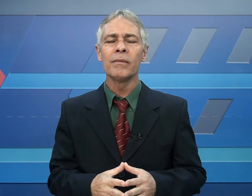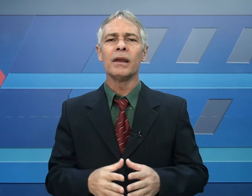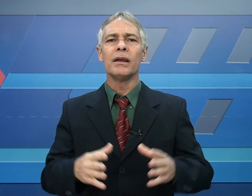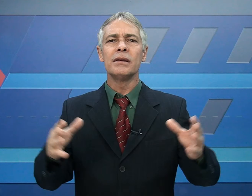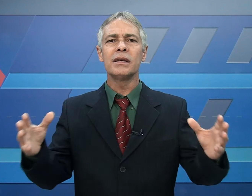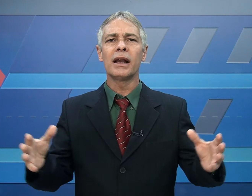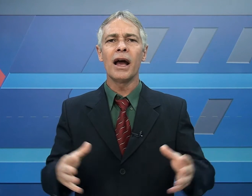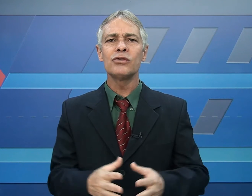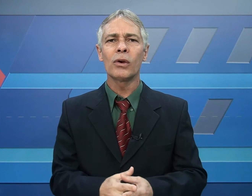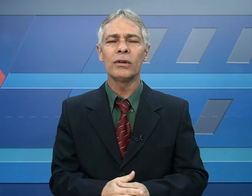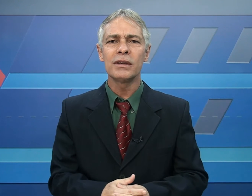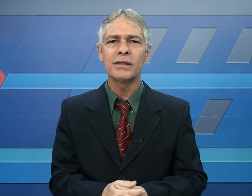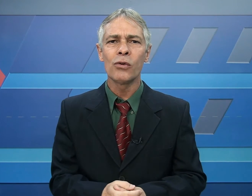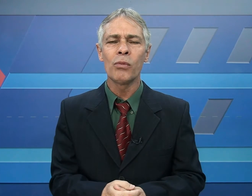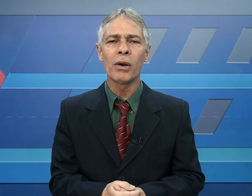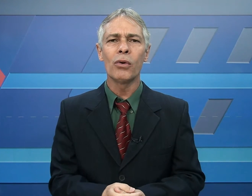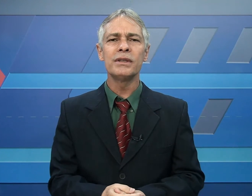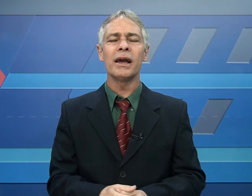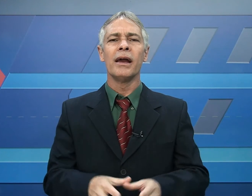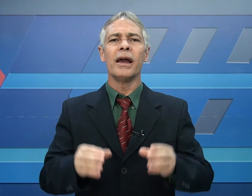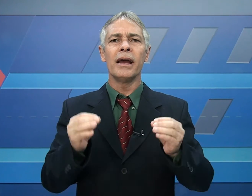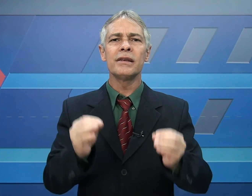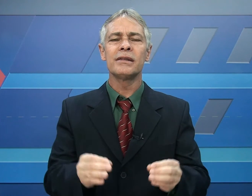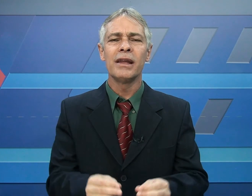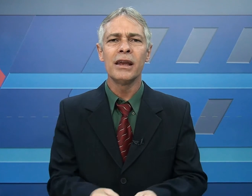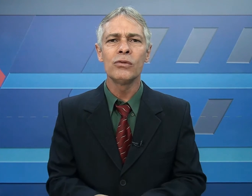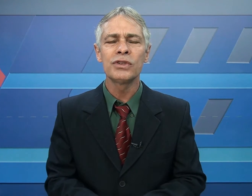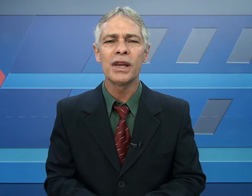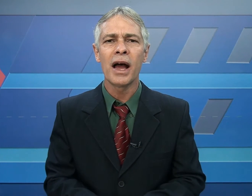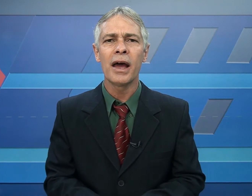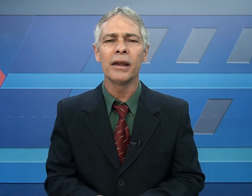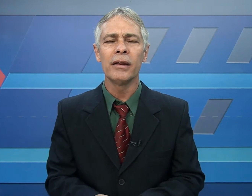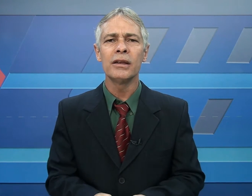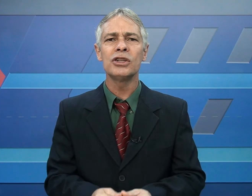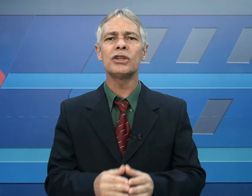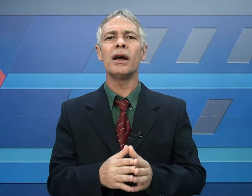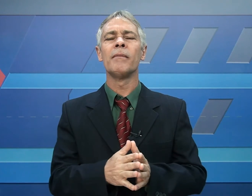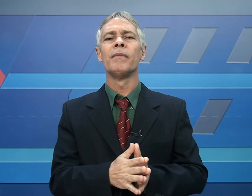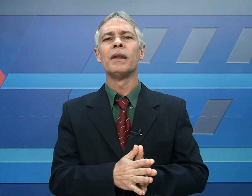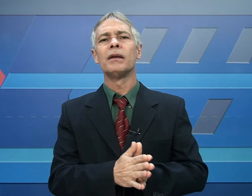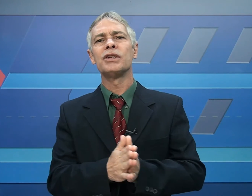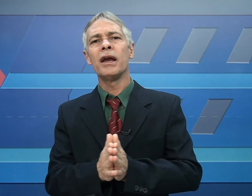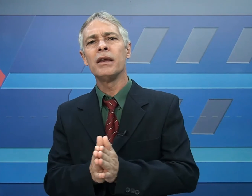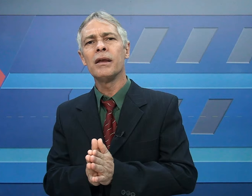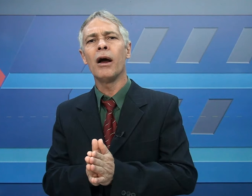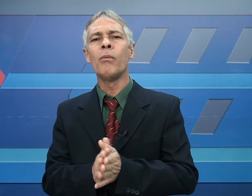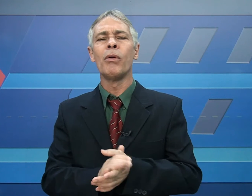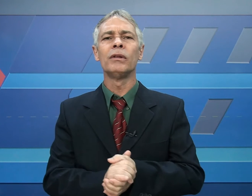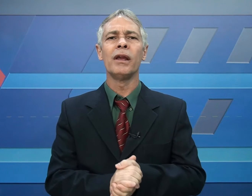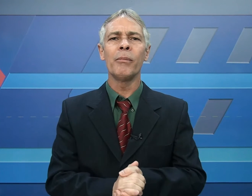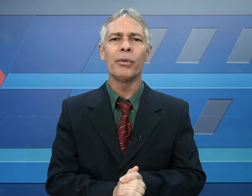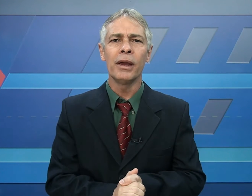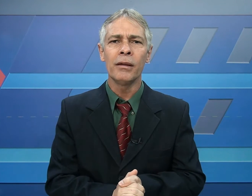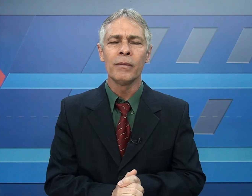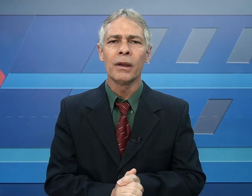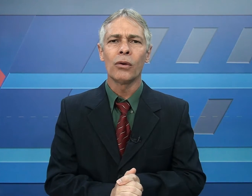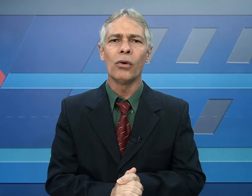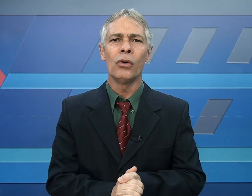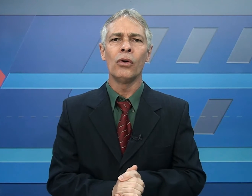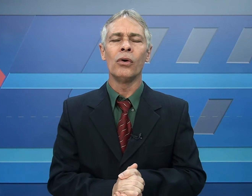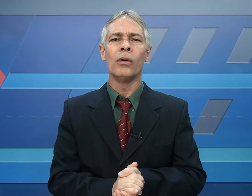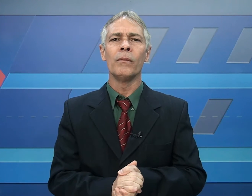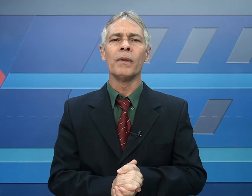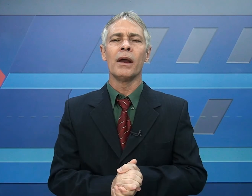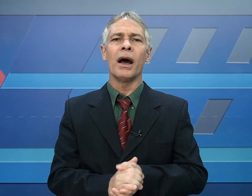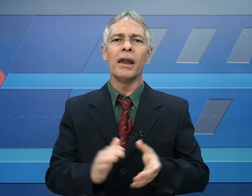atentas e, se caso acontecer alguma coisa, elas denunciarem, né? A gente está já aí há um bom tempo, né,